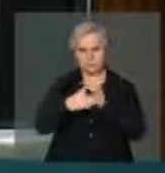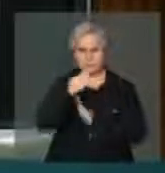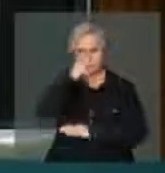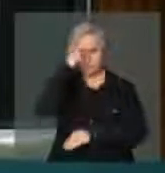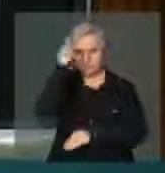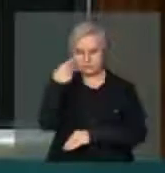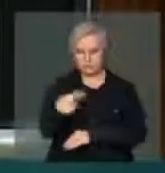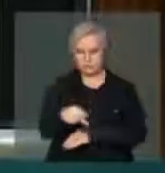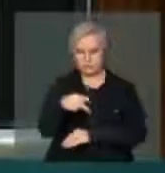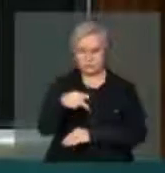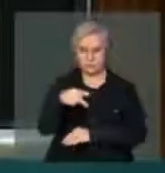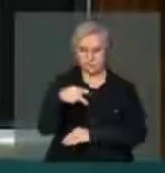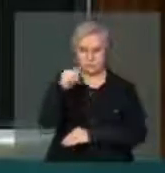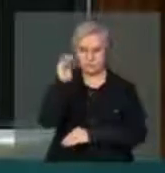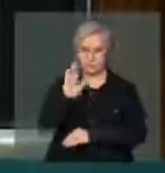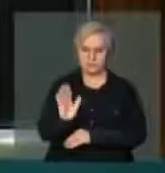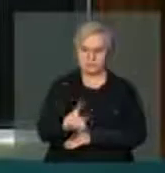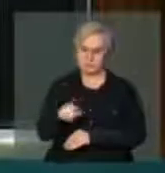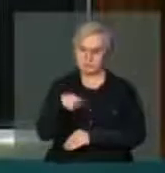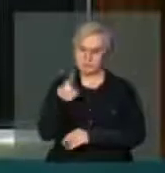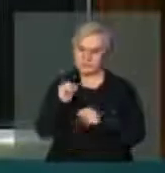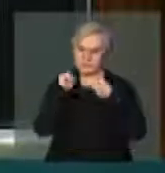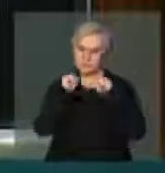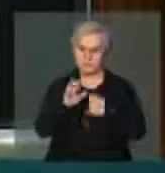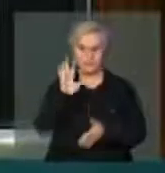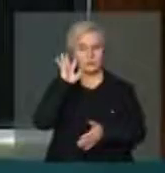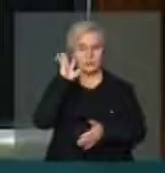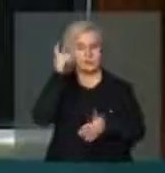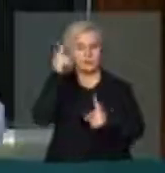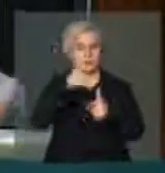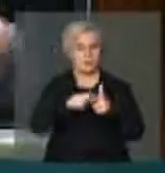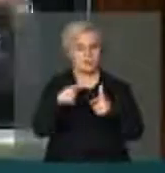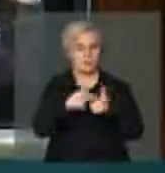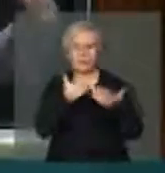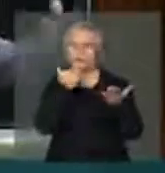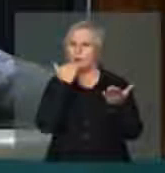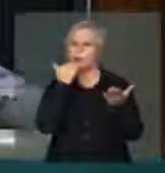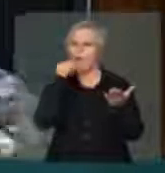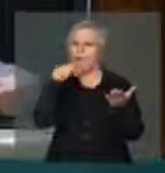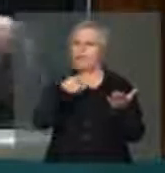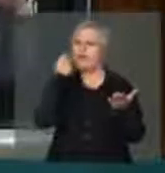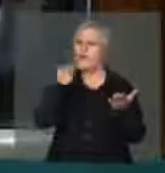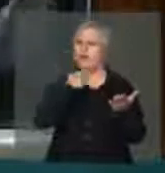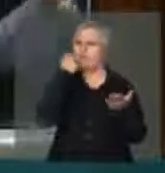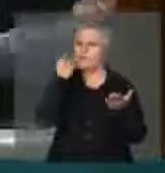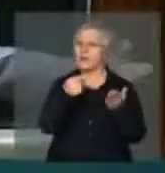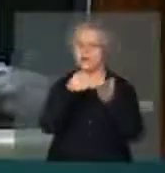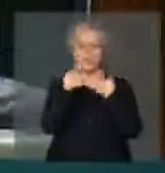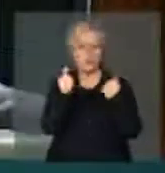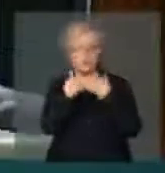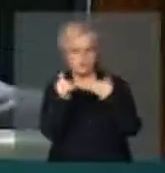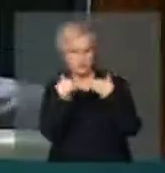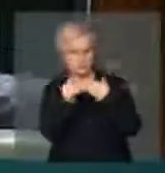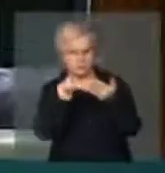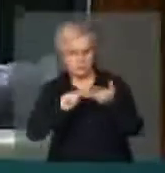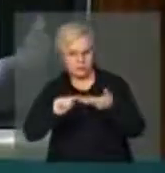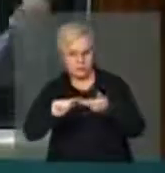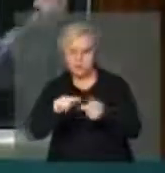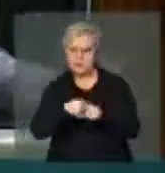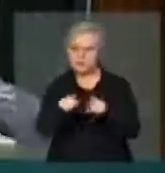possa resolver esse problema. Não dá para ficar aqui falando, pedindo, às vezes